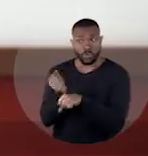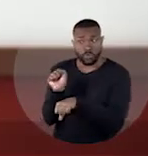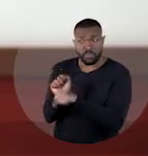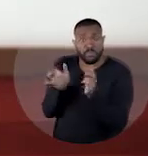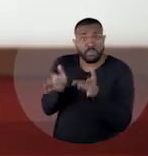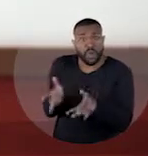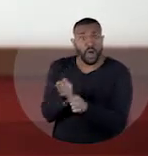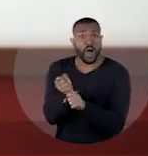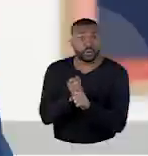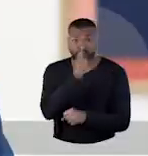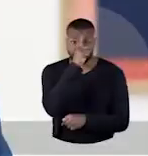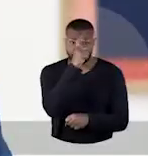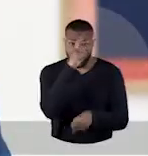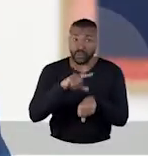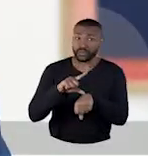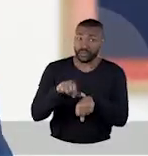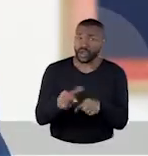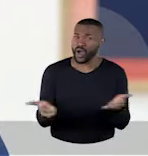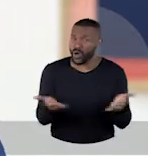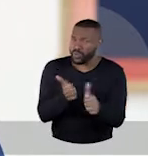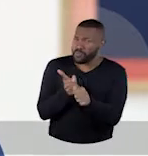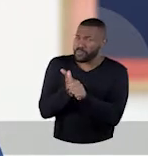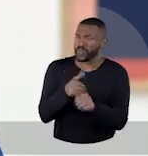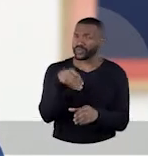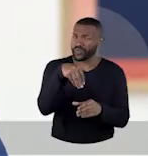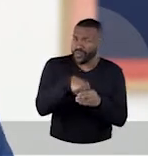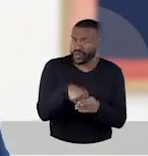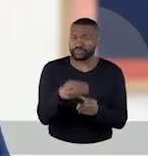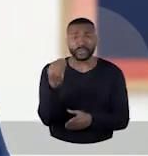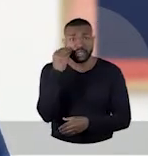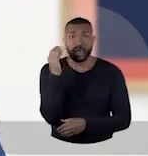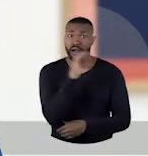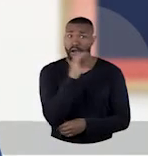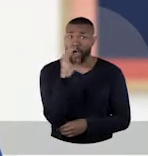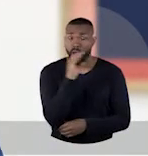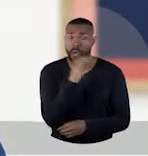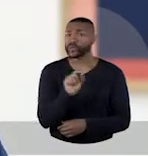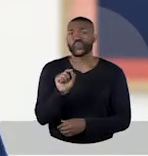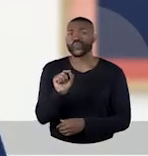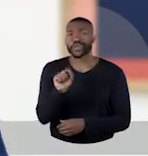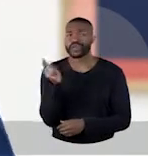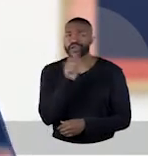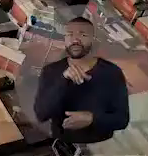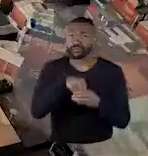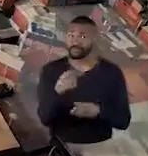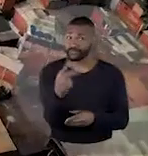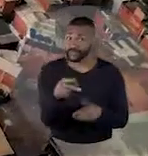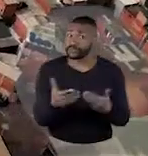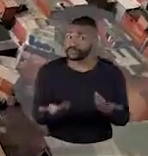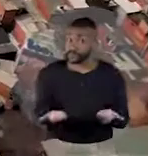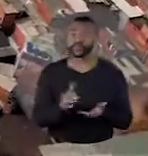por anos, atrasaram hospitais. E agora, nas vésperas das eleições, tentam correr atrás do tempo só para ganhar o seu